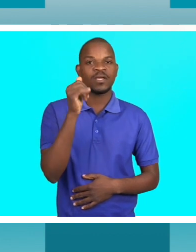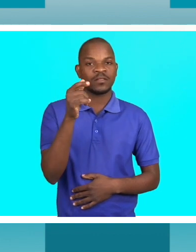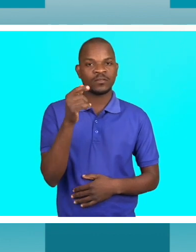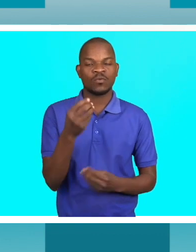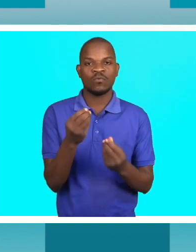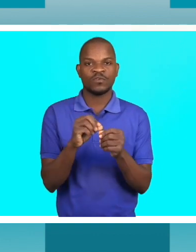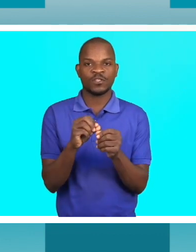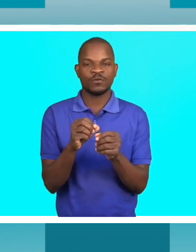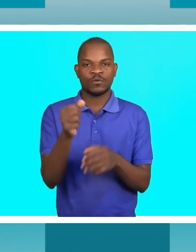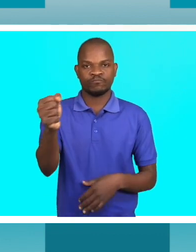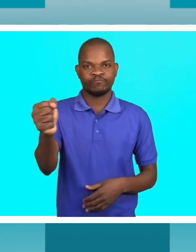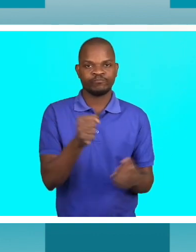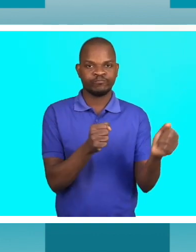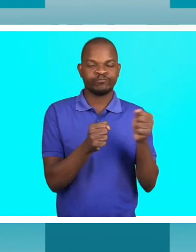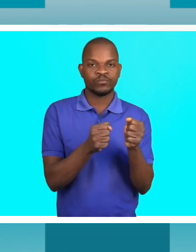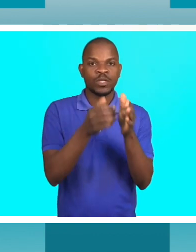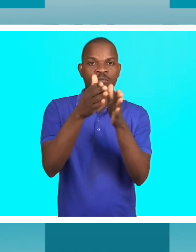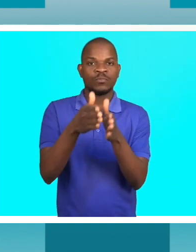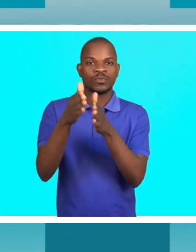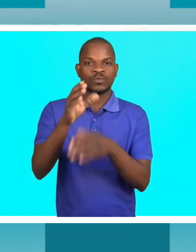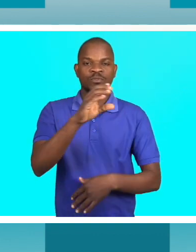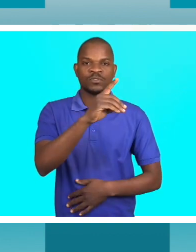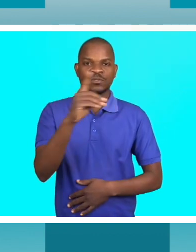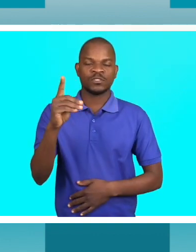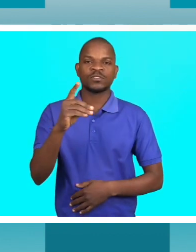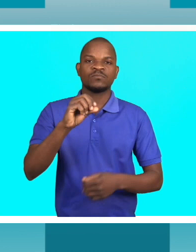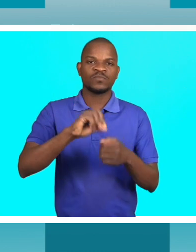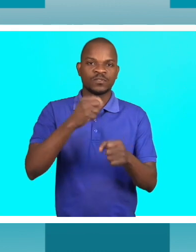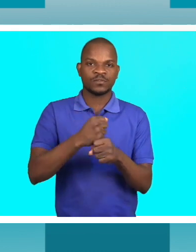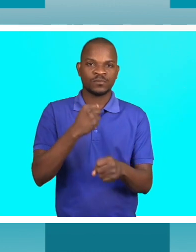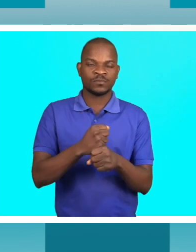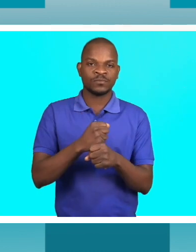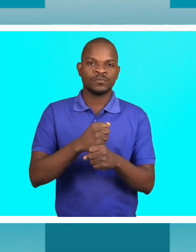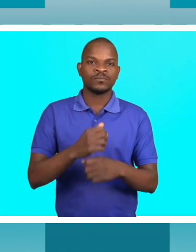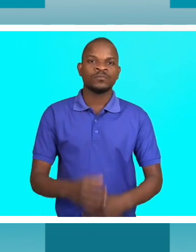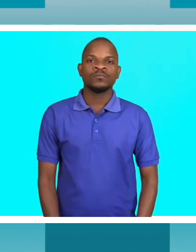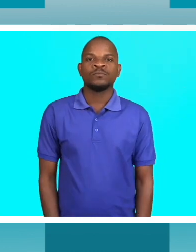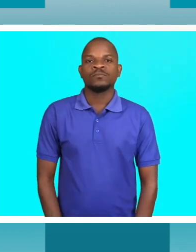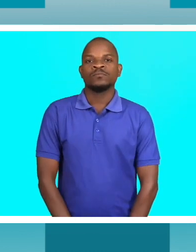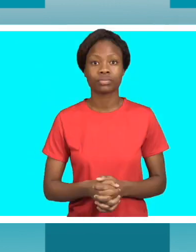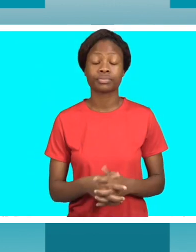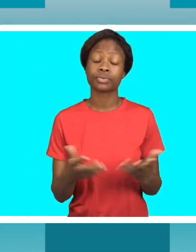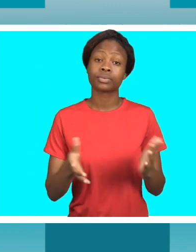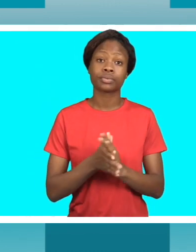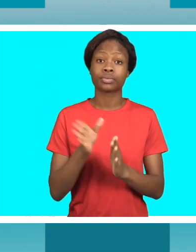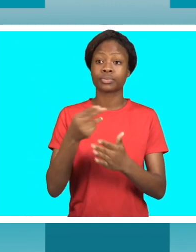bichinho, que era poder enquadrar esses jovens com deficiência no mercado do trabalho.